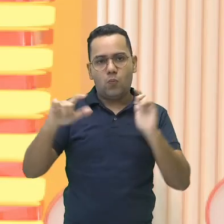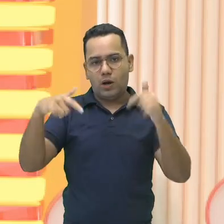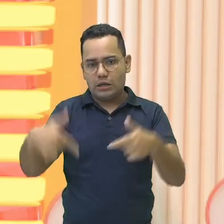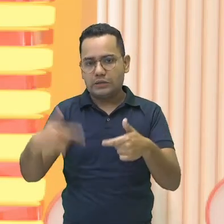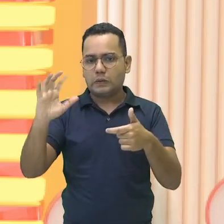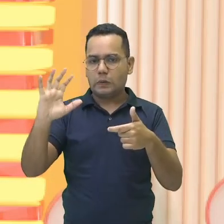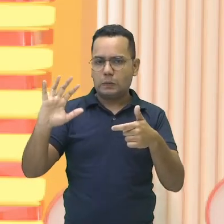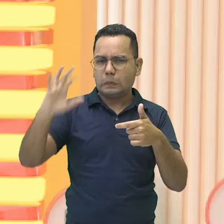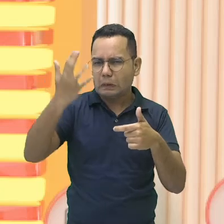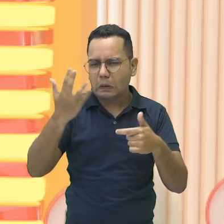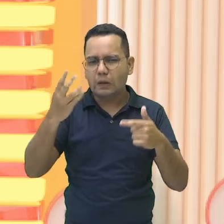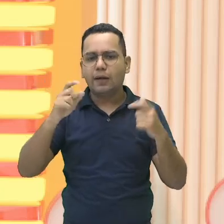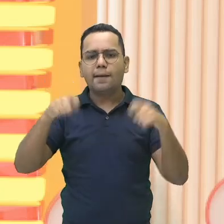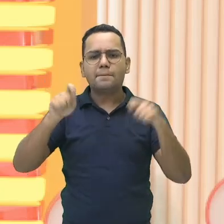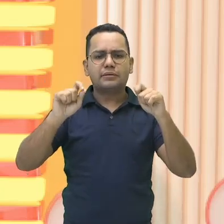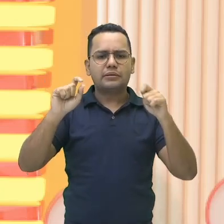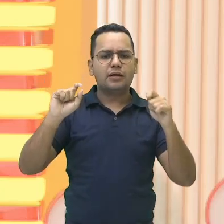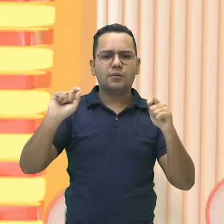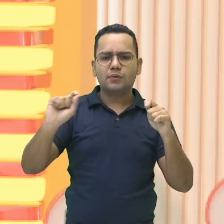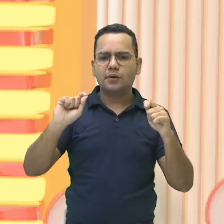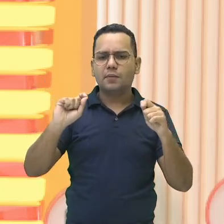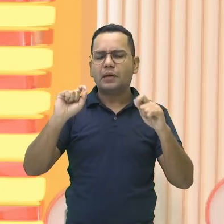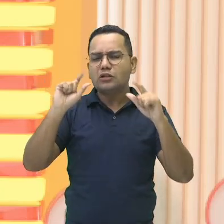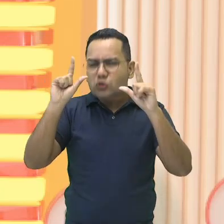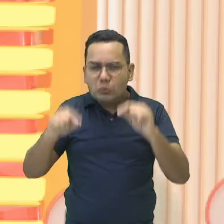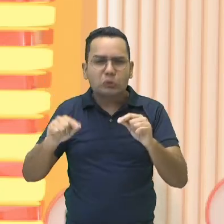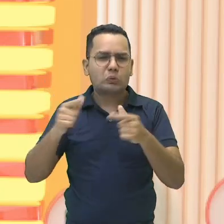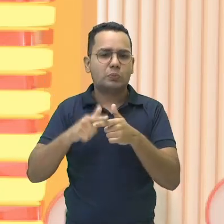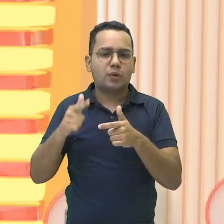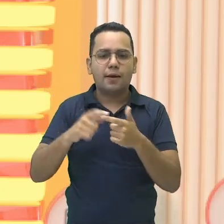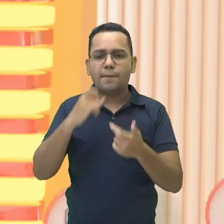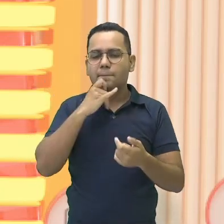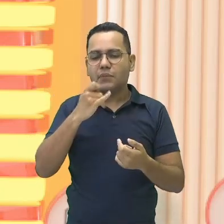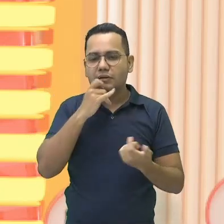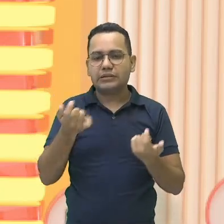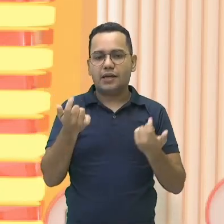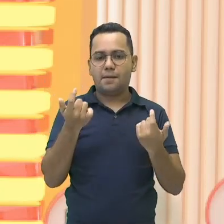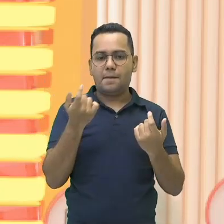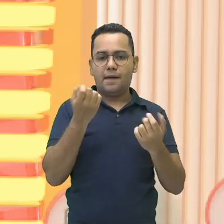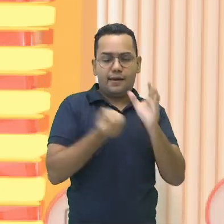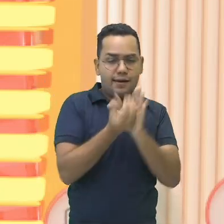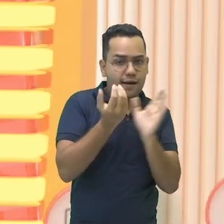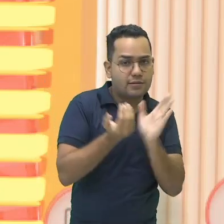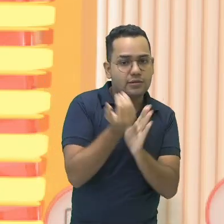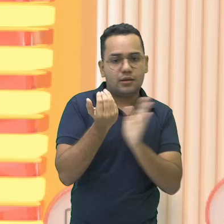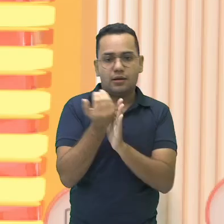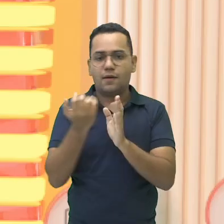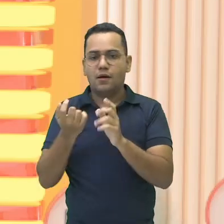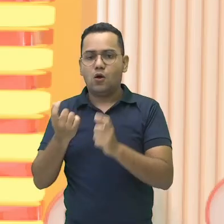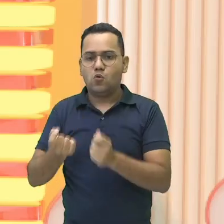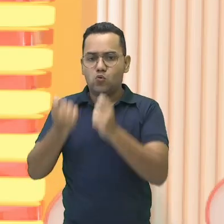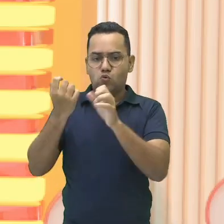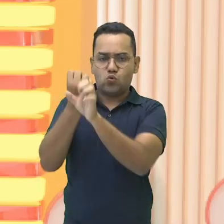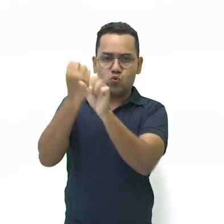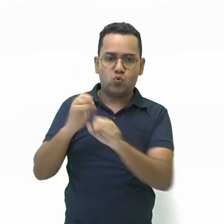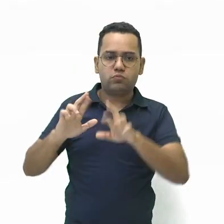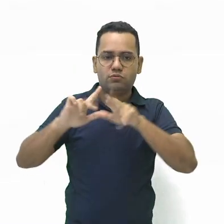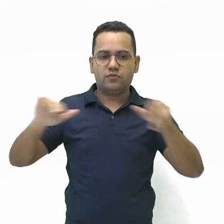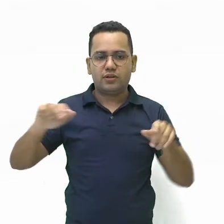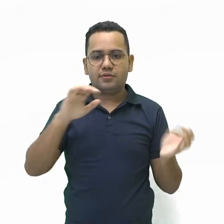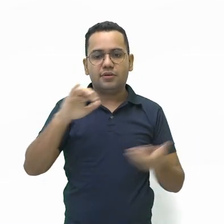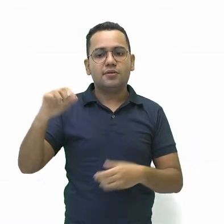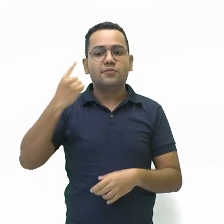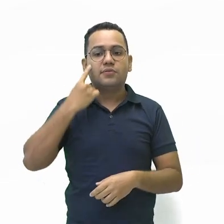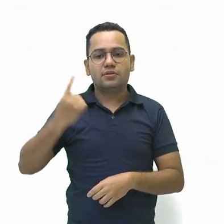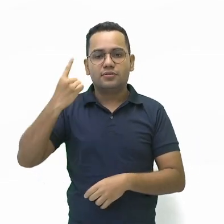produção, industrialização, consumo, produção de novo, lucro e tudo mais. A gente tem também algumas possibilidades, como, por exemplo,